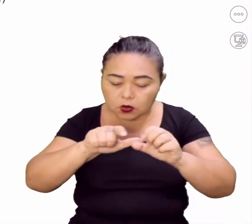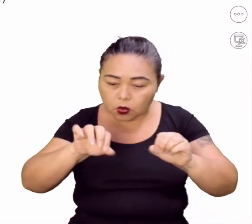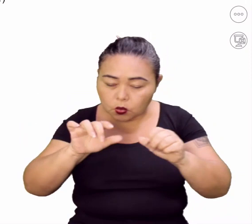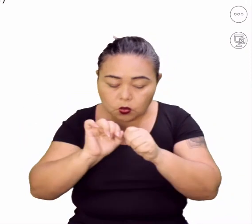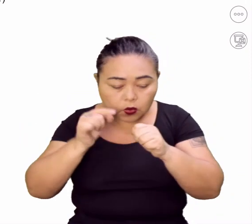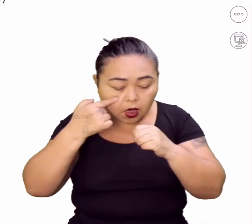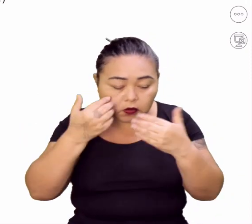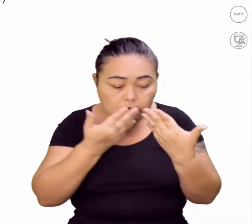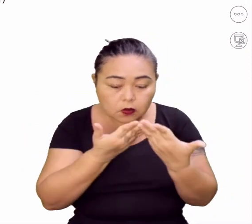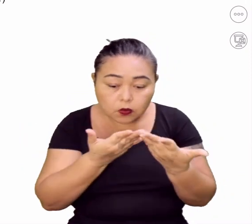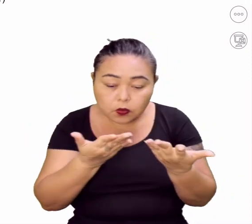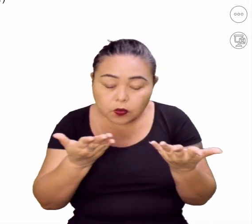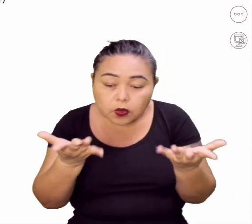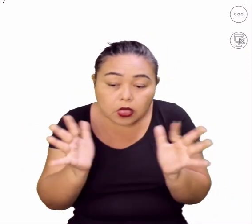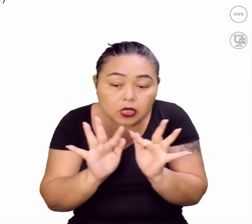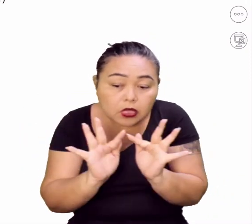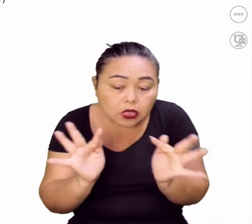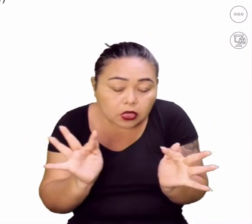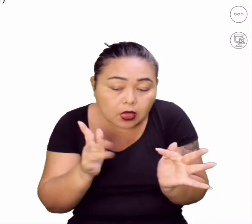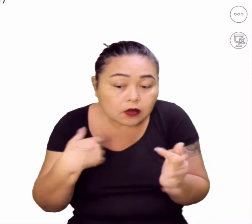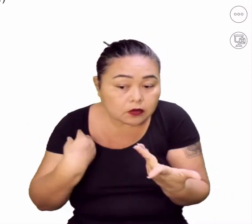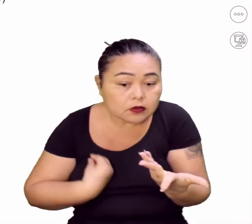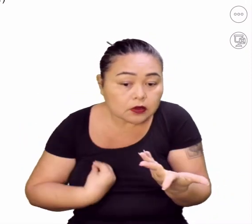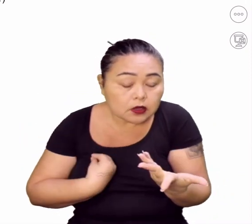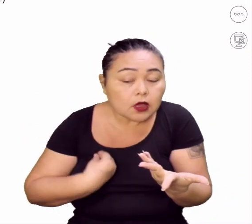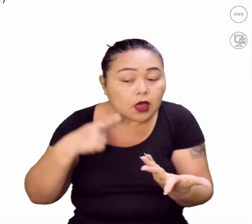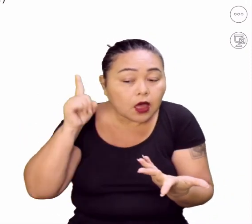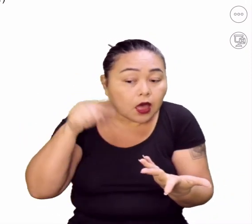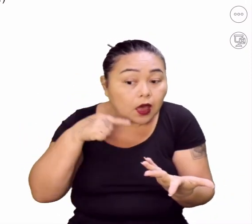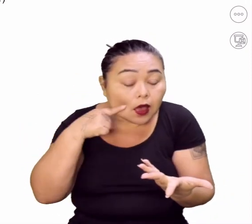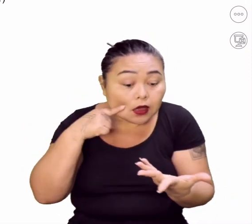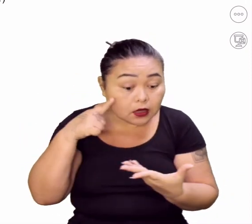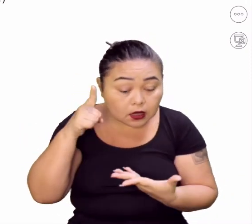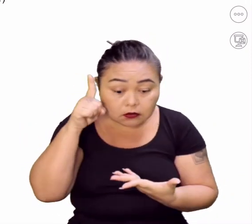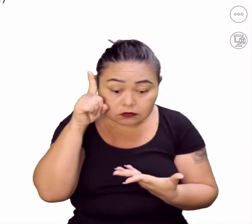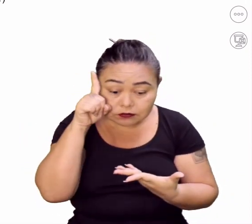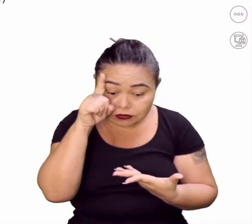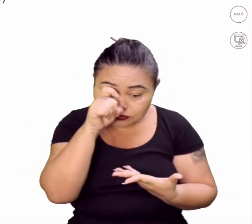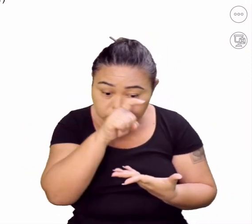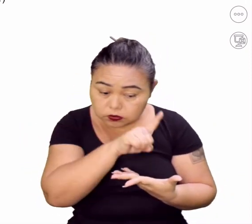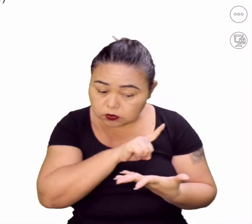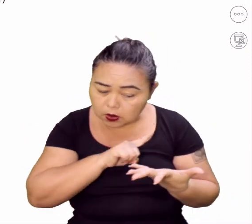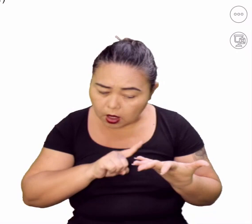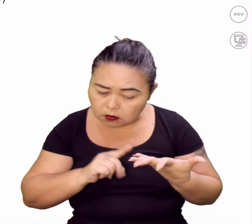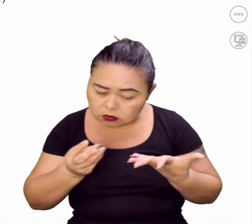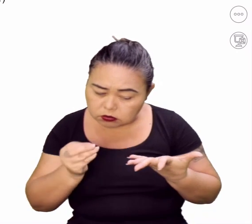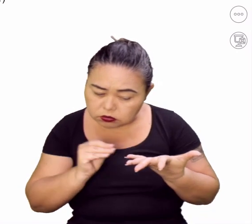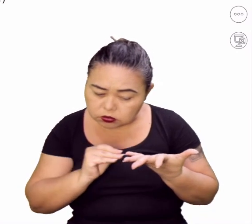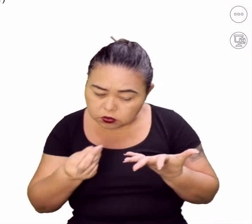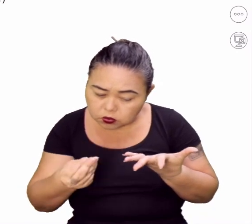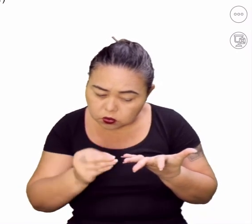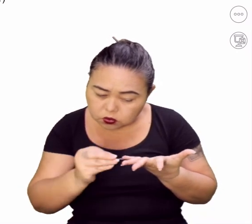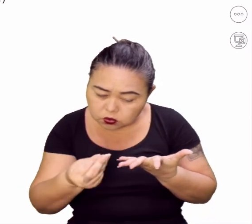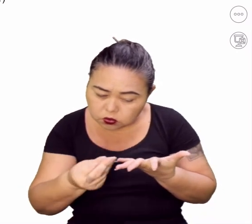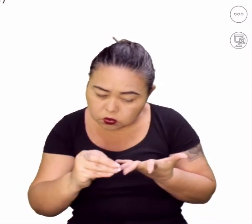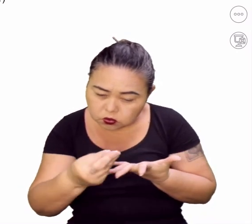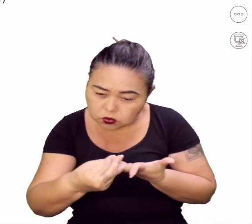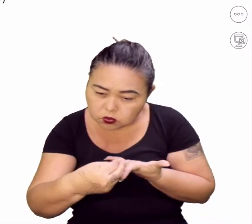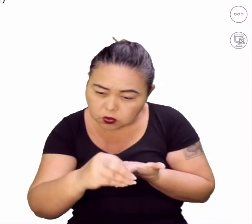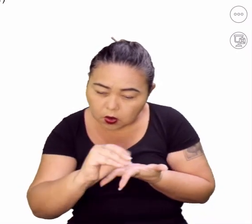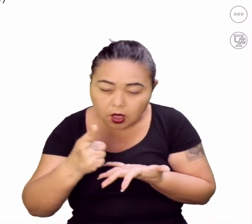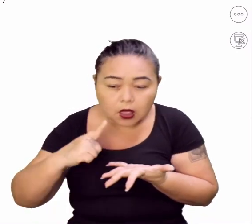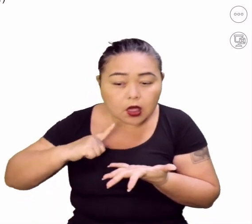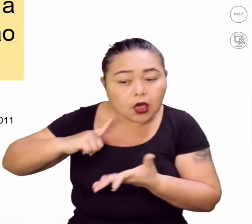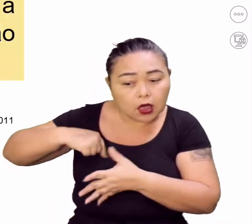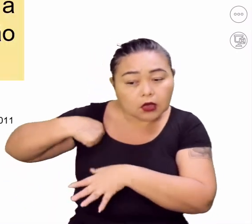gente possa ver ele como simples, né, na nossa vida, ele é muito complexo. Rogério. Exatamente. Ele tem milhões e milhões de anos. O solo